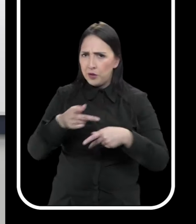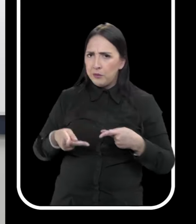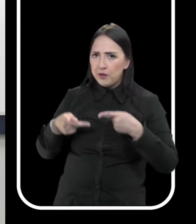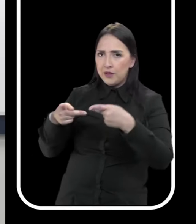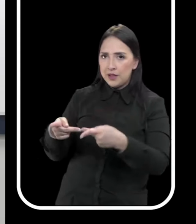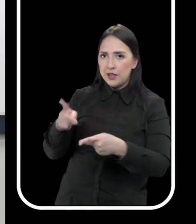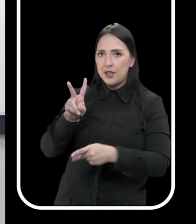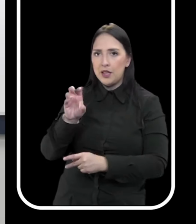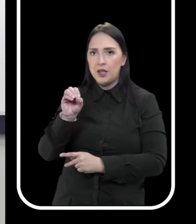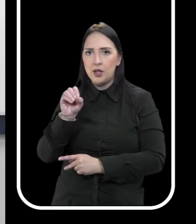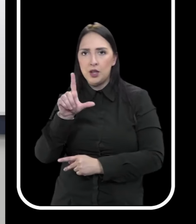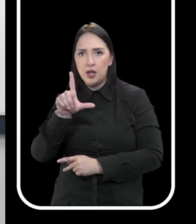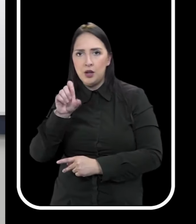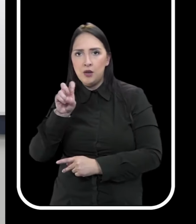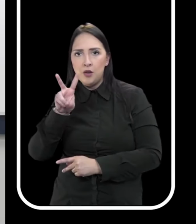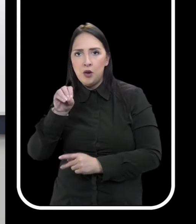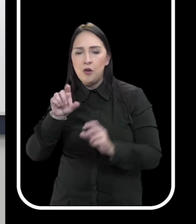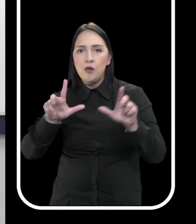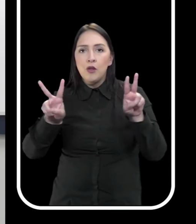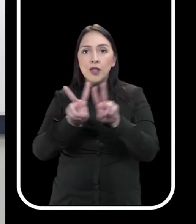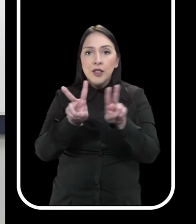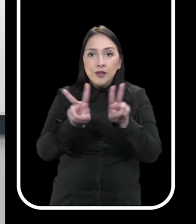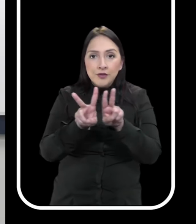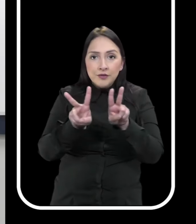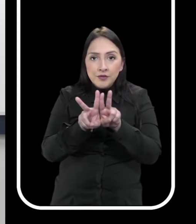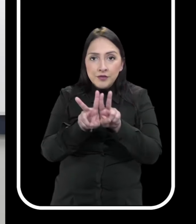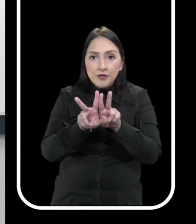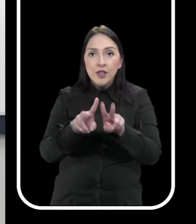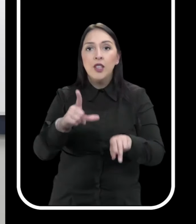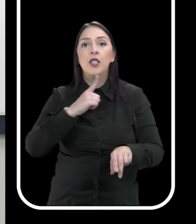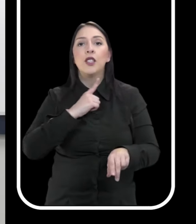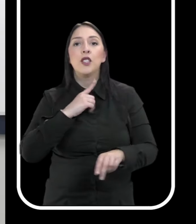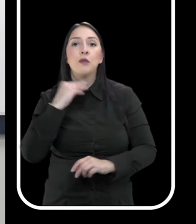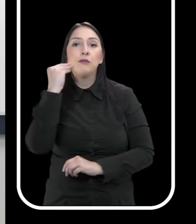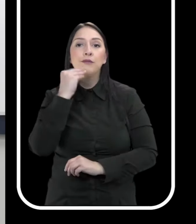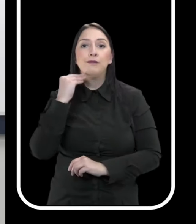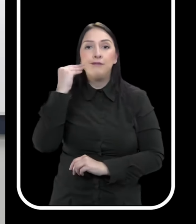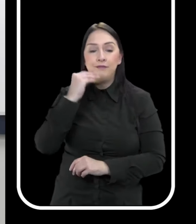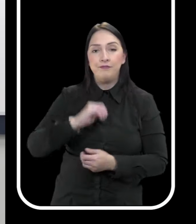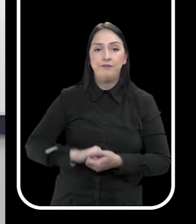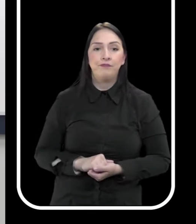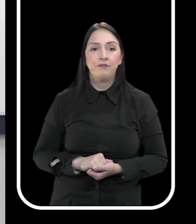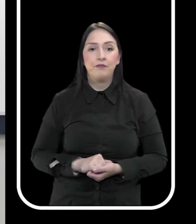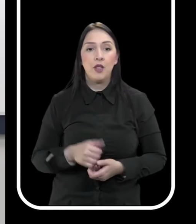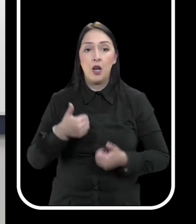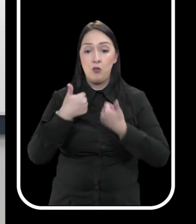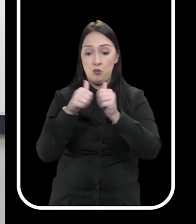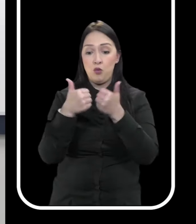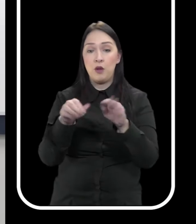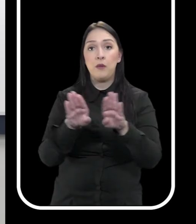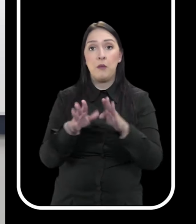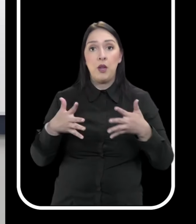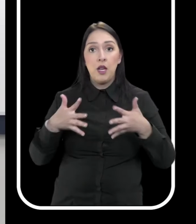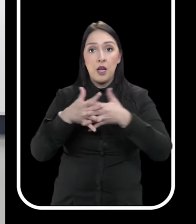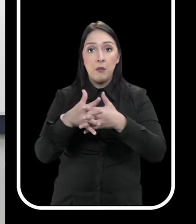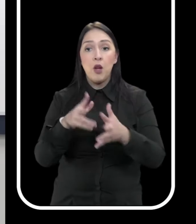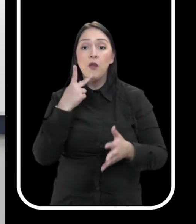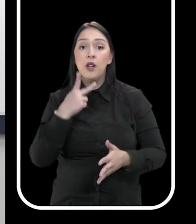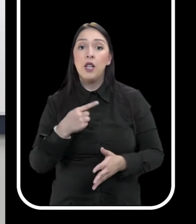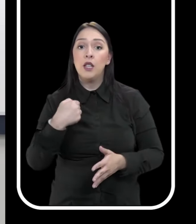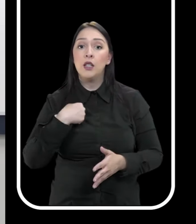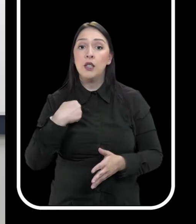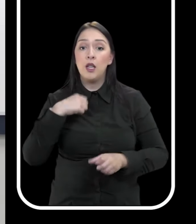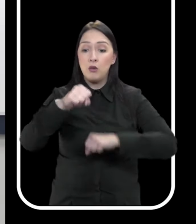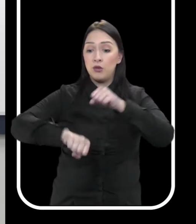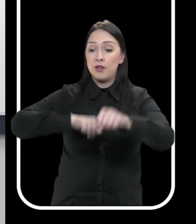que eu fiz certa vez lá na Volvo, eles tinham lá um simulador para os ônibus e para os caminhões, e eu falei